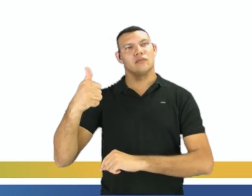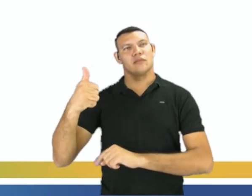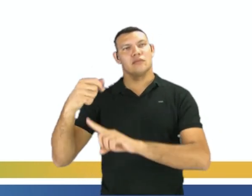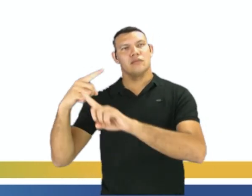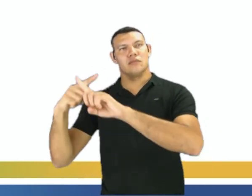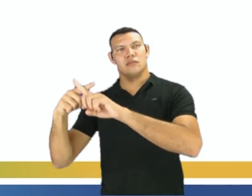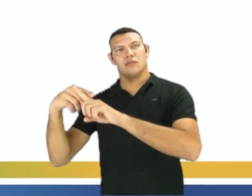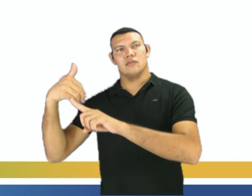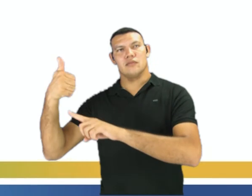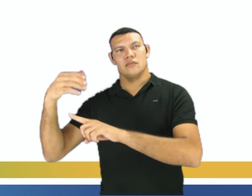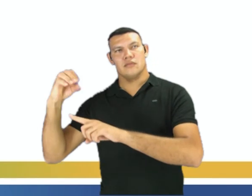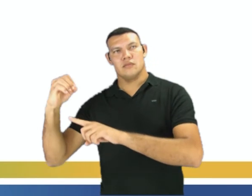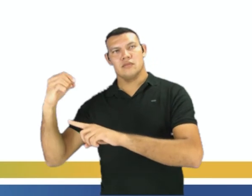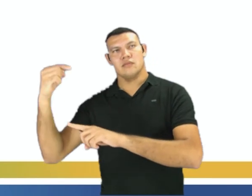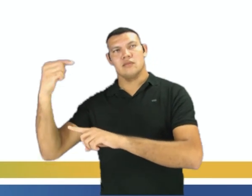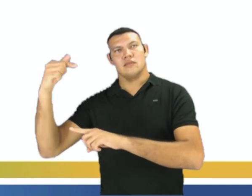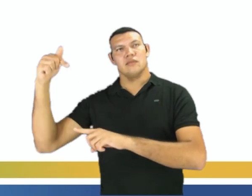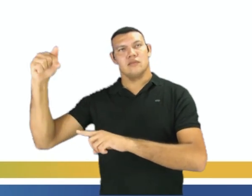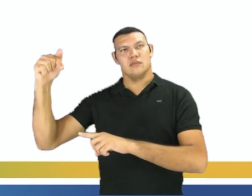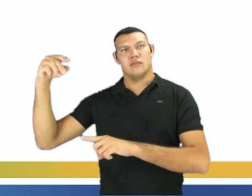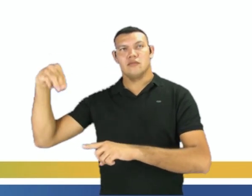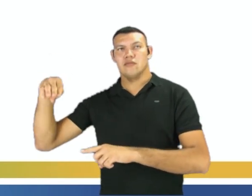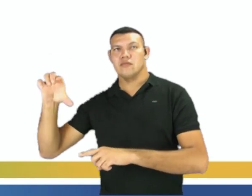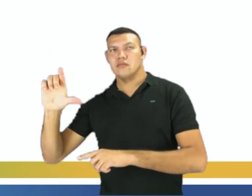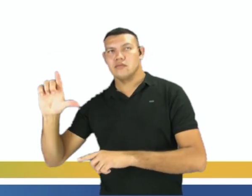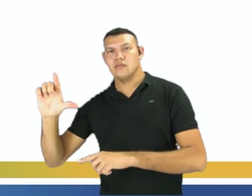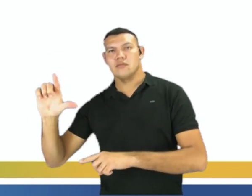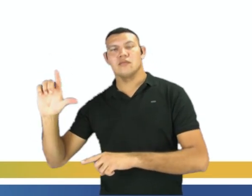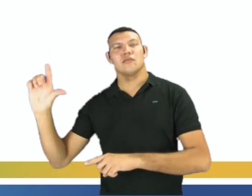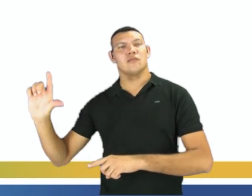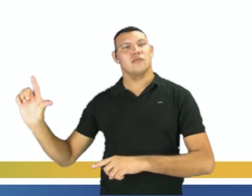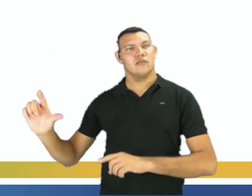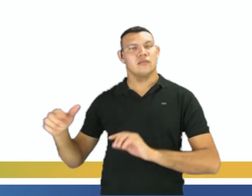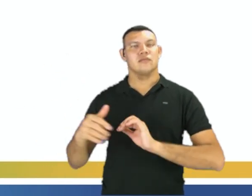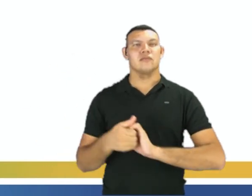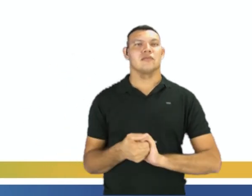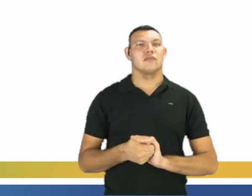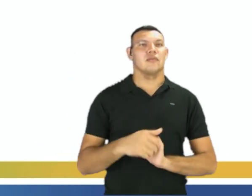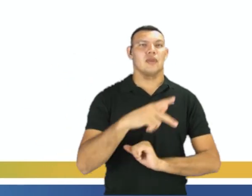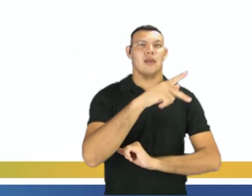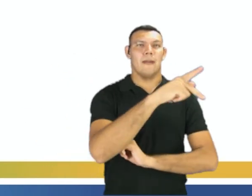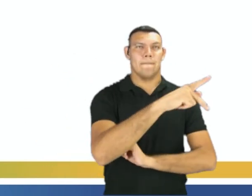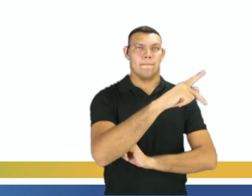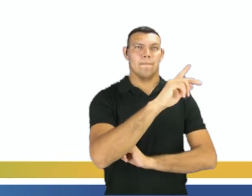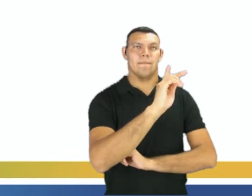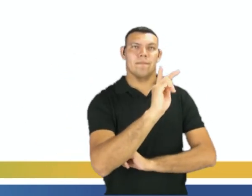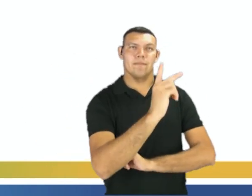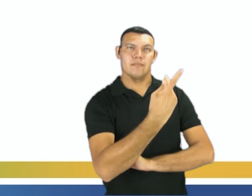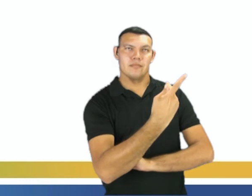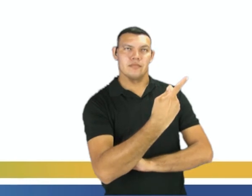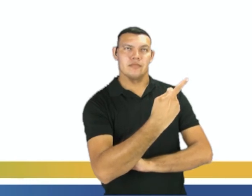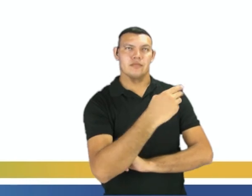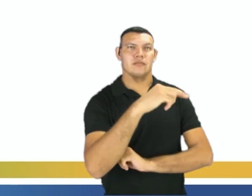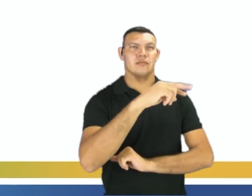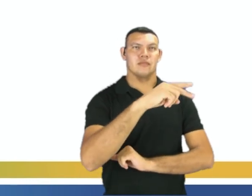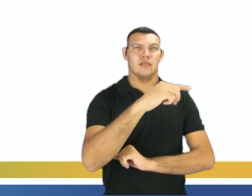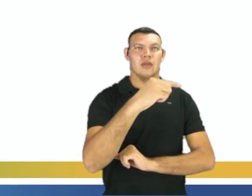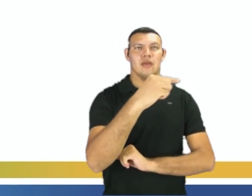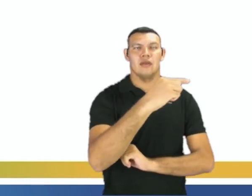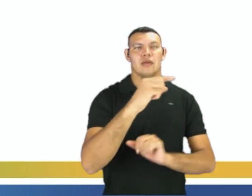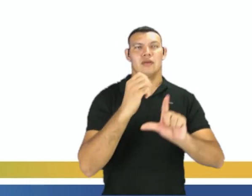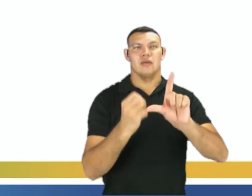como a gente viu anteriormente, nesse valor. Então, pH menos log da concentração